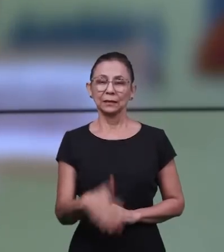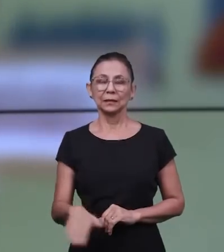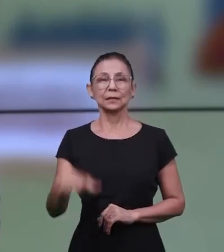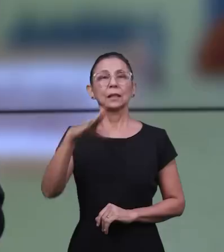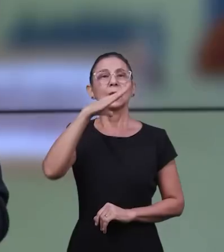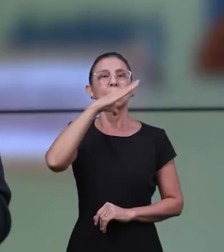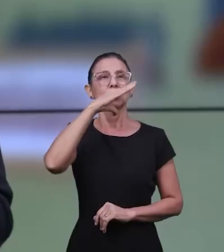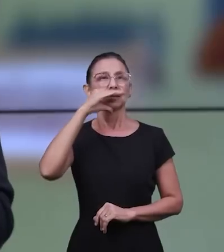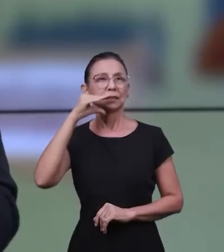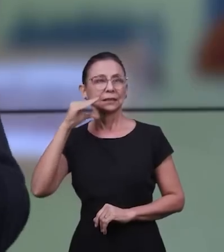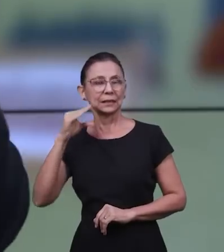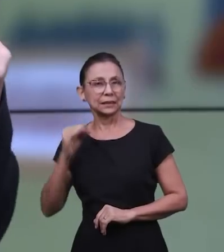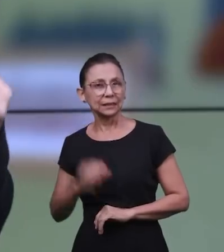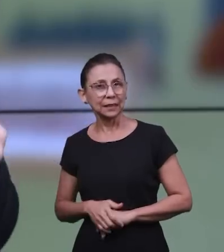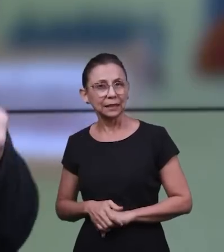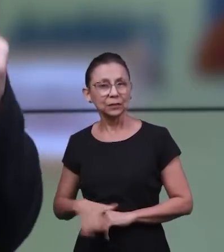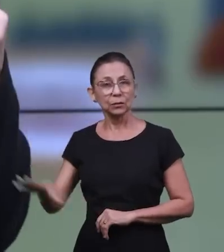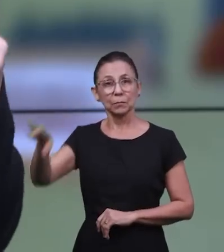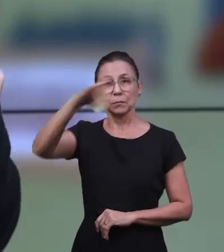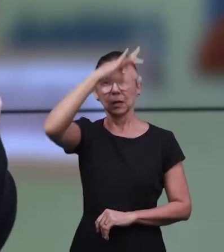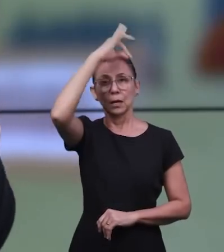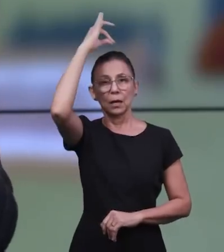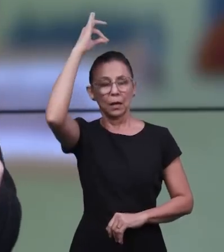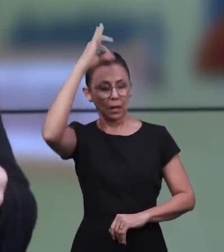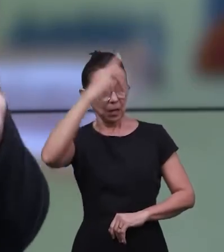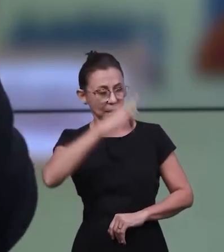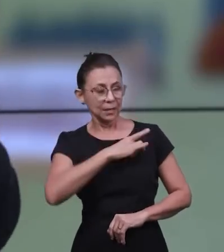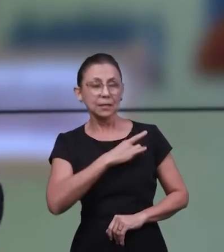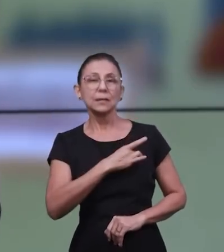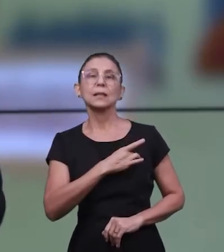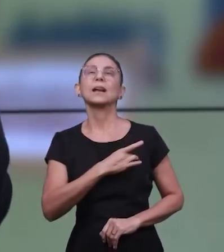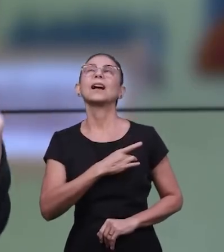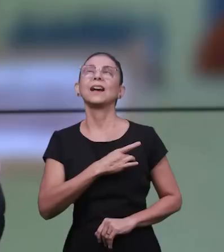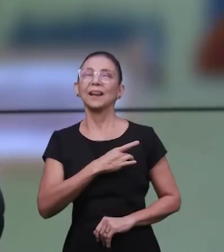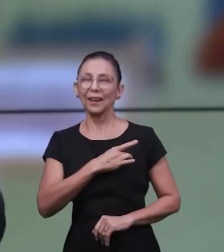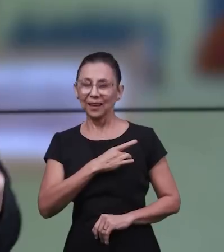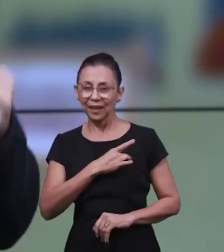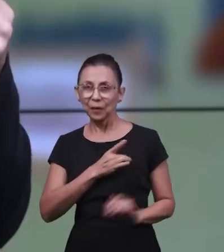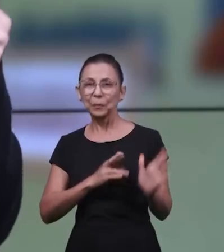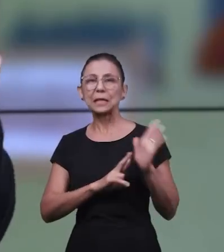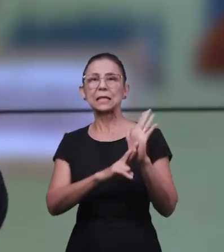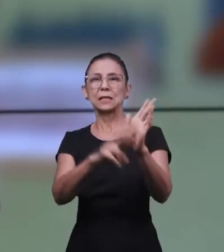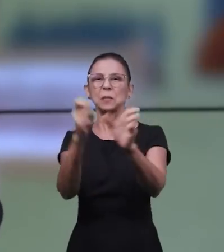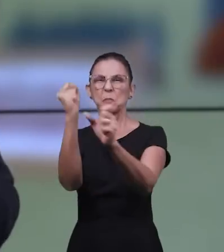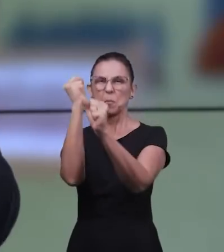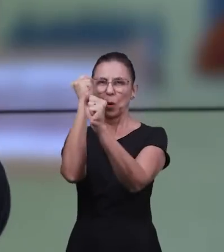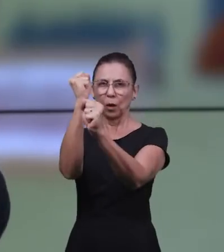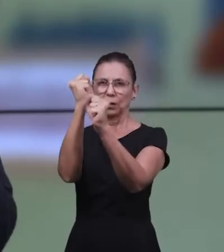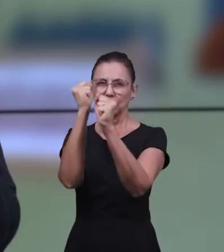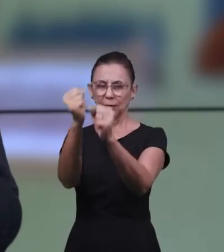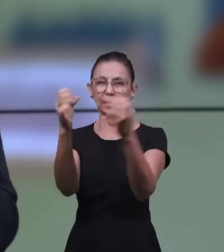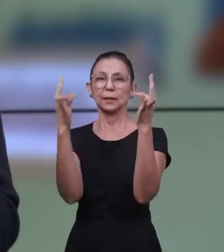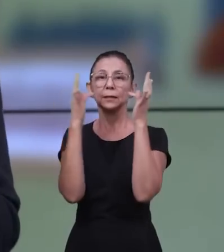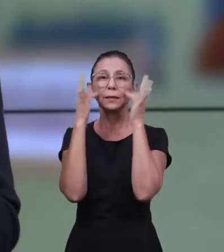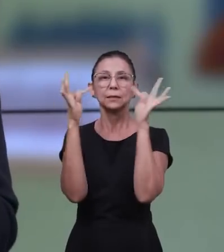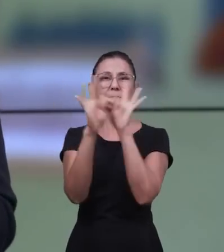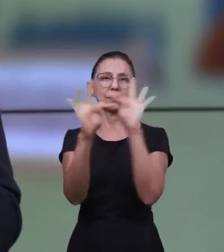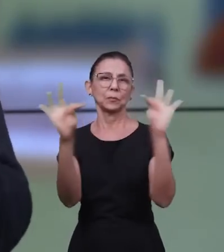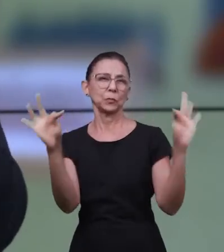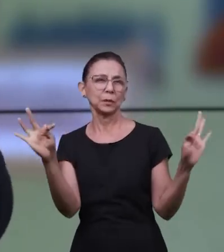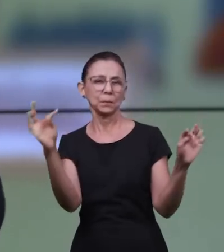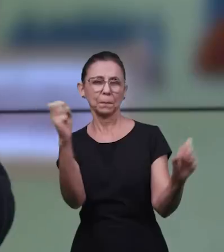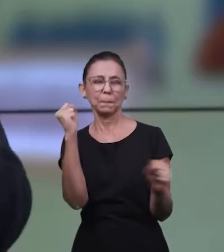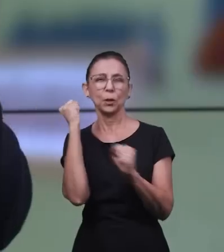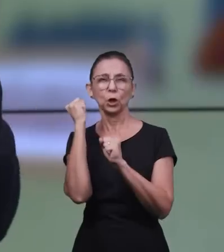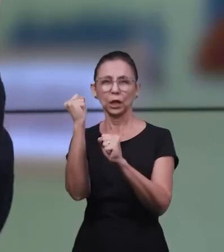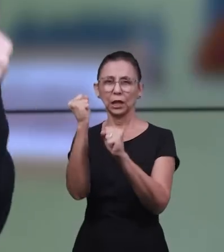intermediários e adolescentes, o batismo com o Espírito Santo é isso para nós, é poder para testemunhar,